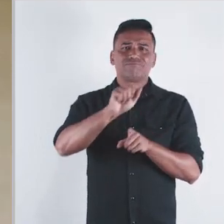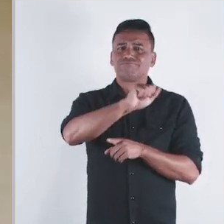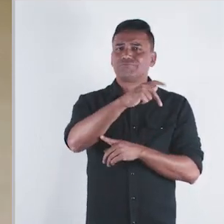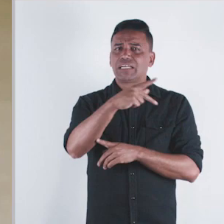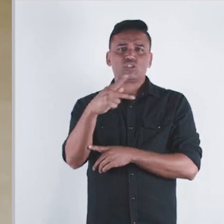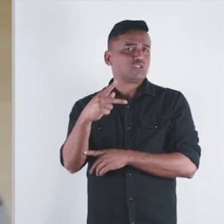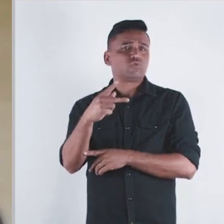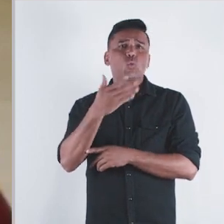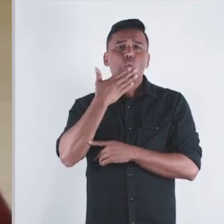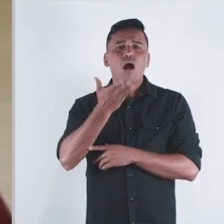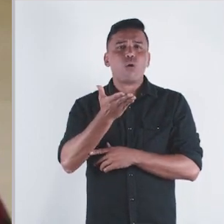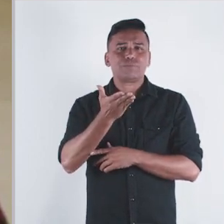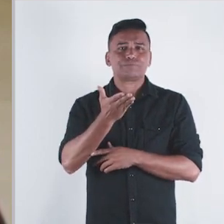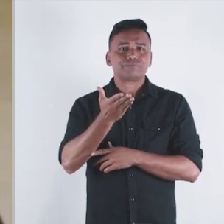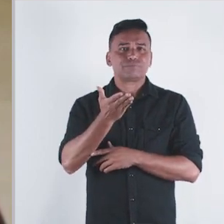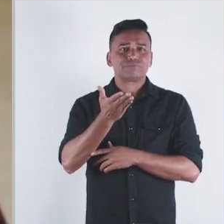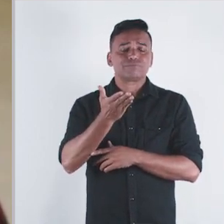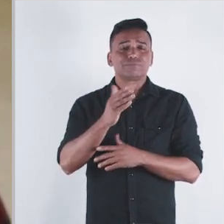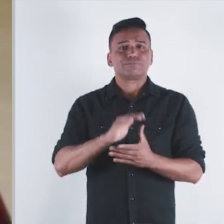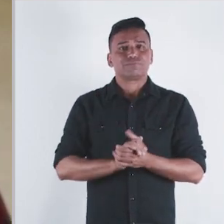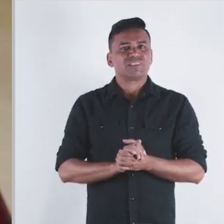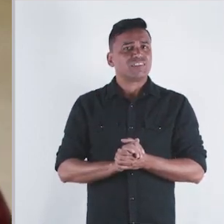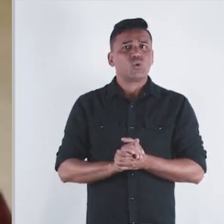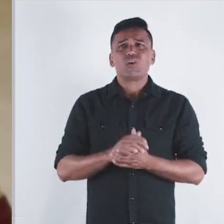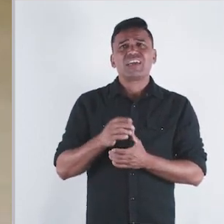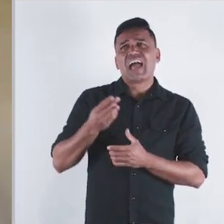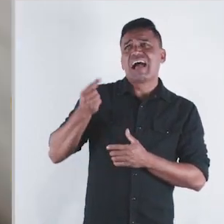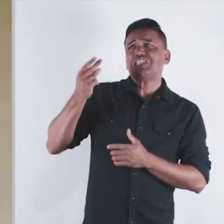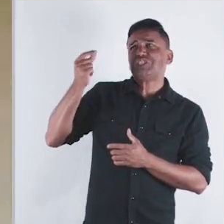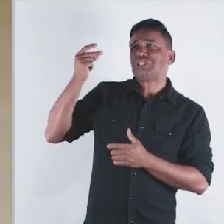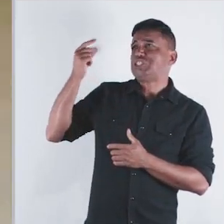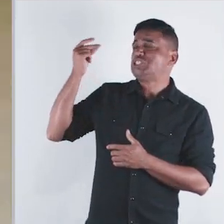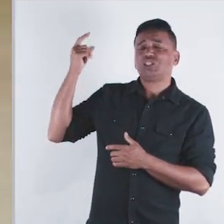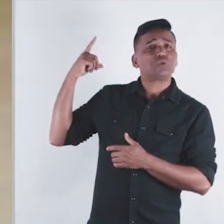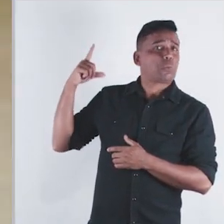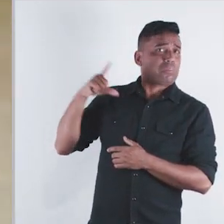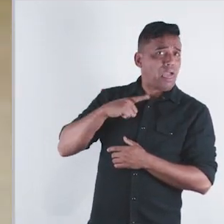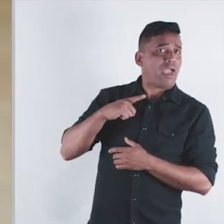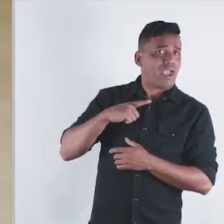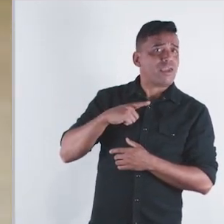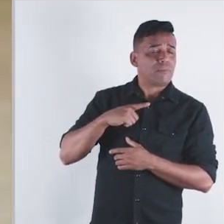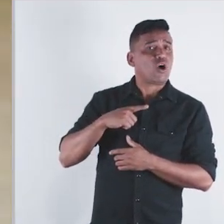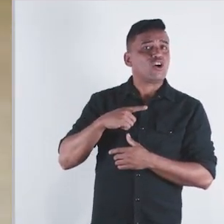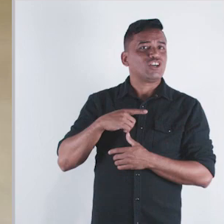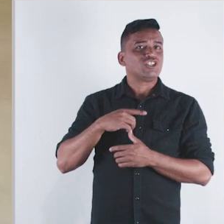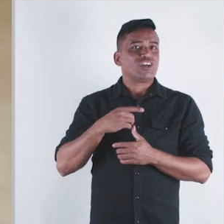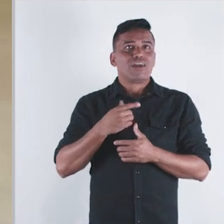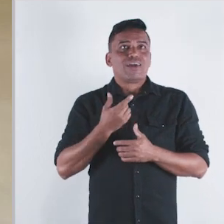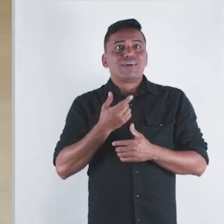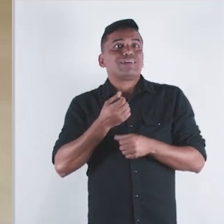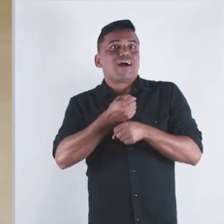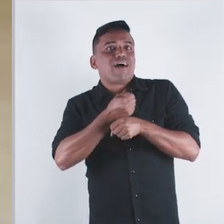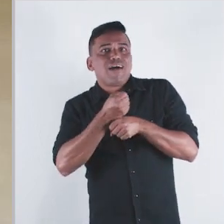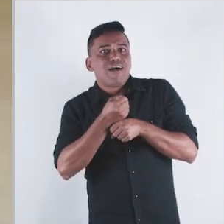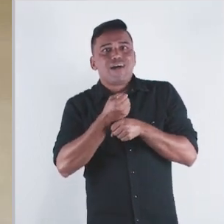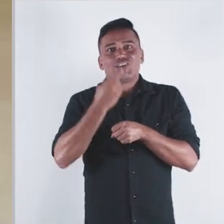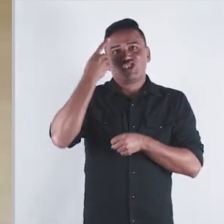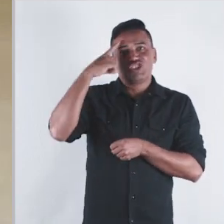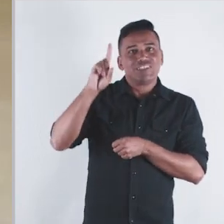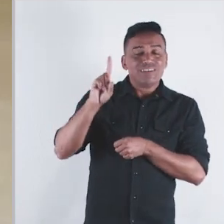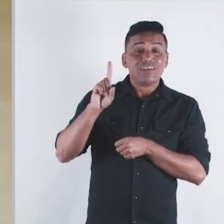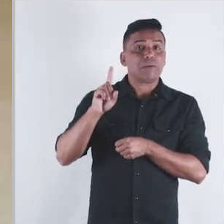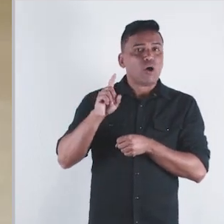foi produzido. Não, eu quero saber o que tem de mais antigo. E você pode filtrar por data. Eu acho que é isso,